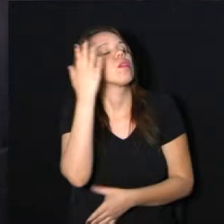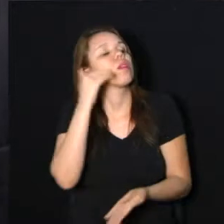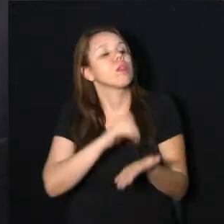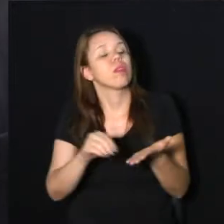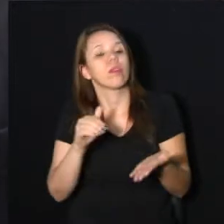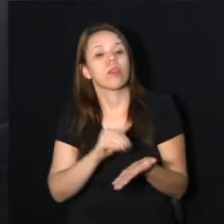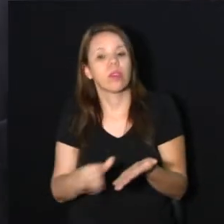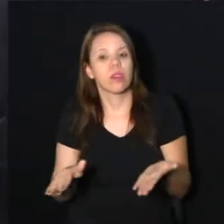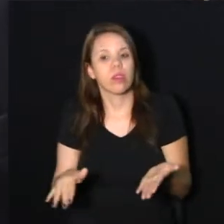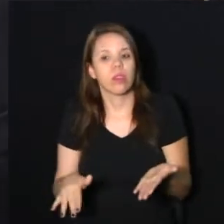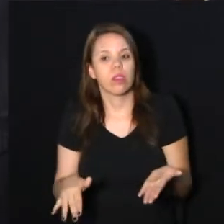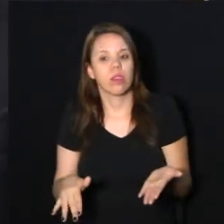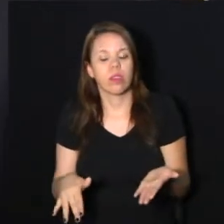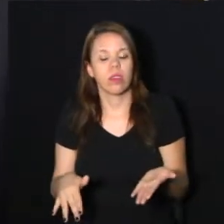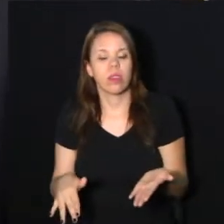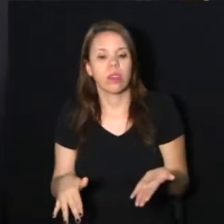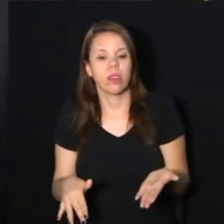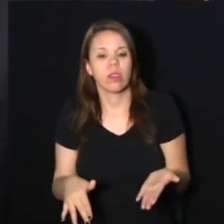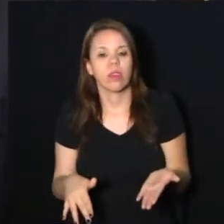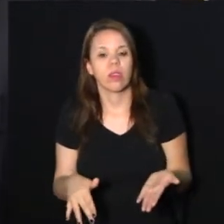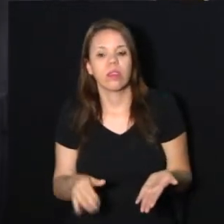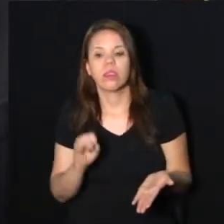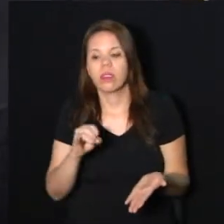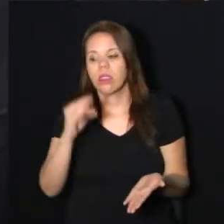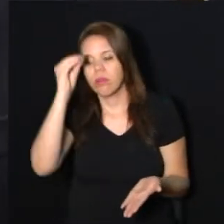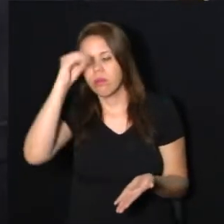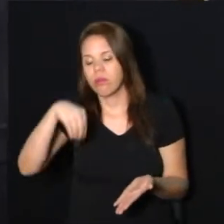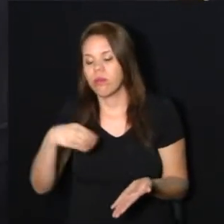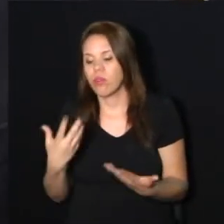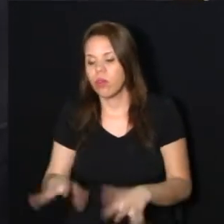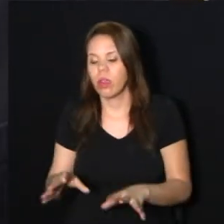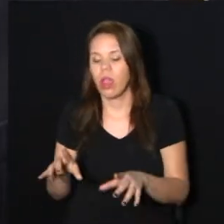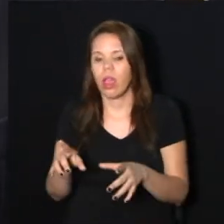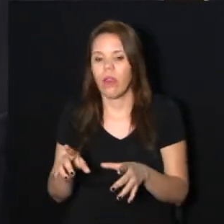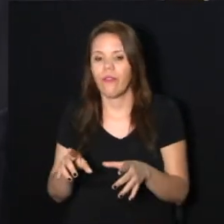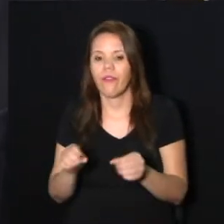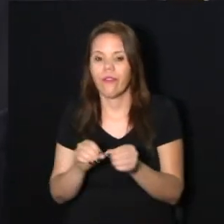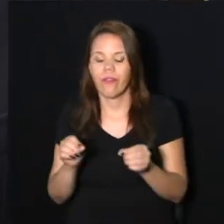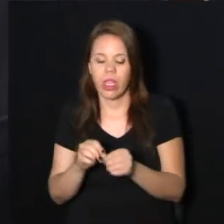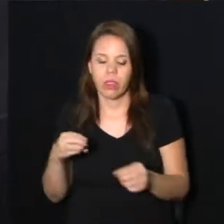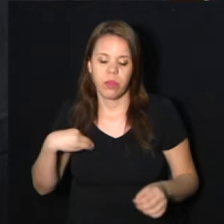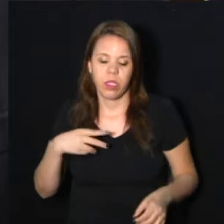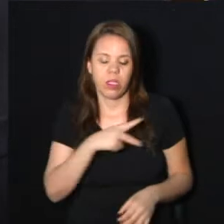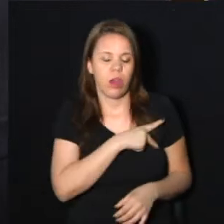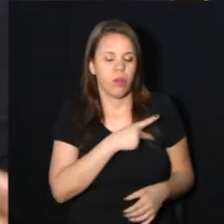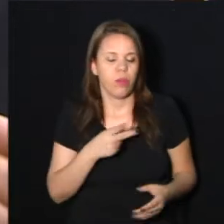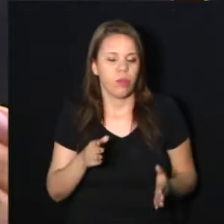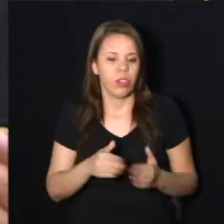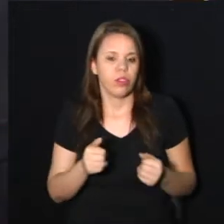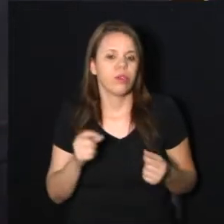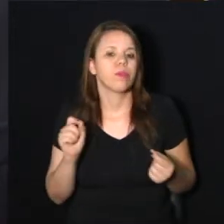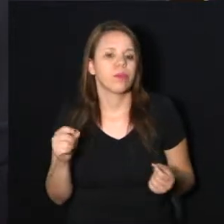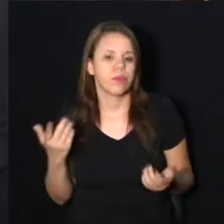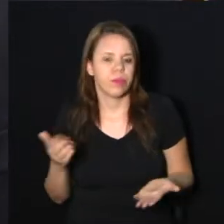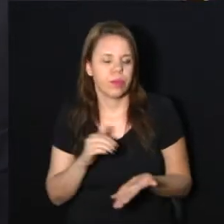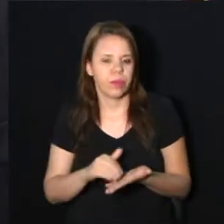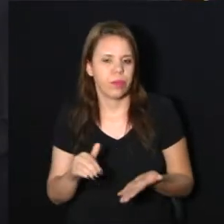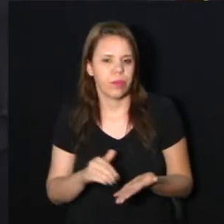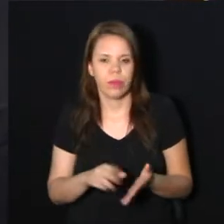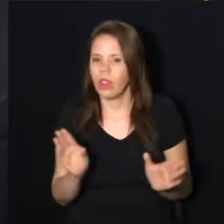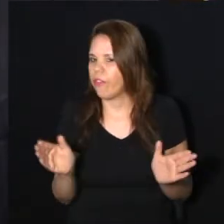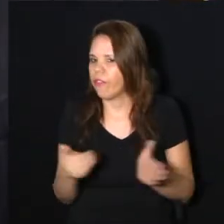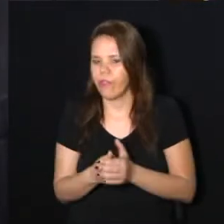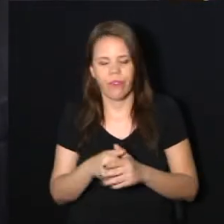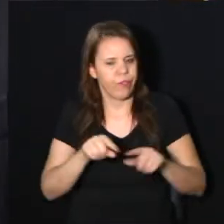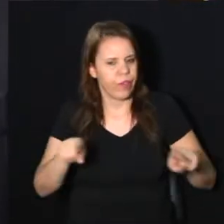recuou diante de uma recomendação feita pelo Ministério Público para que a Secretaria não feche